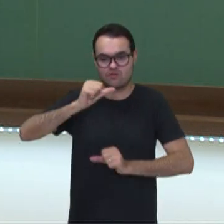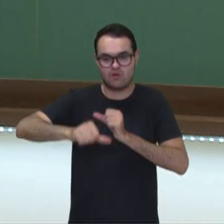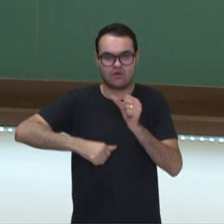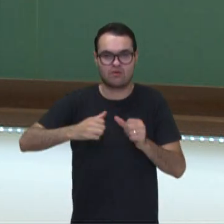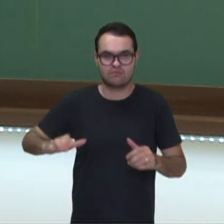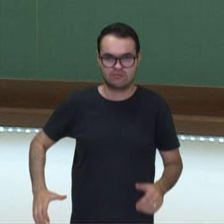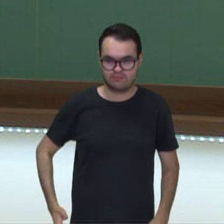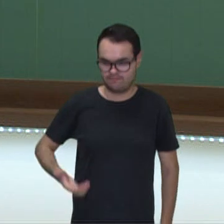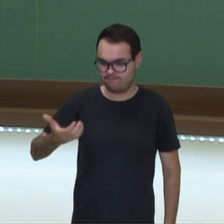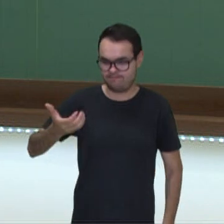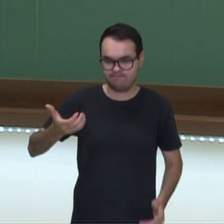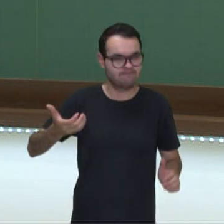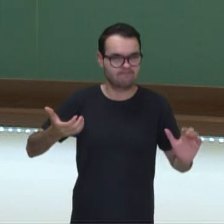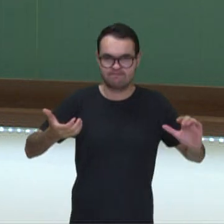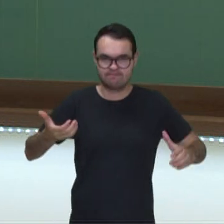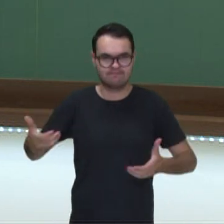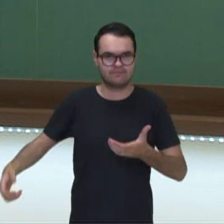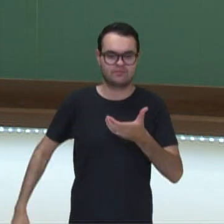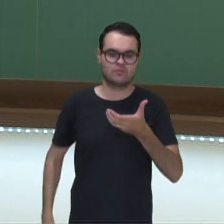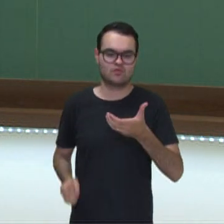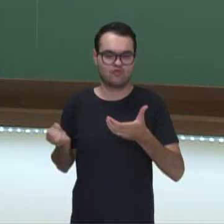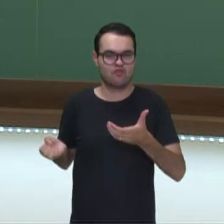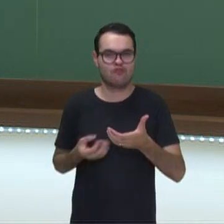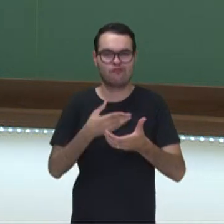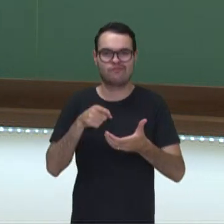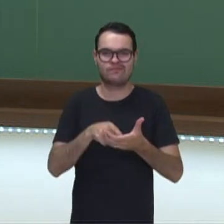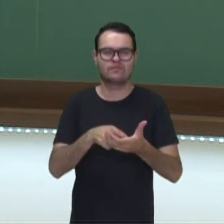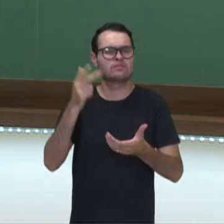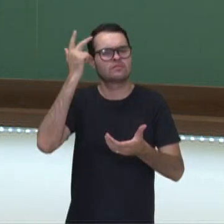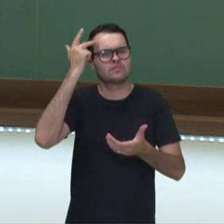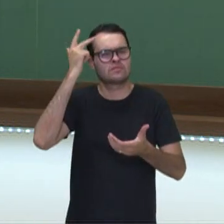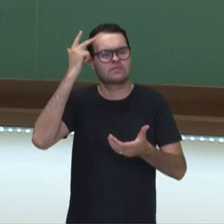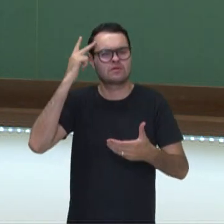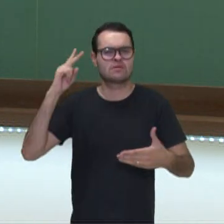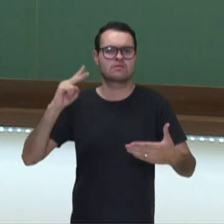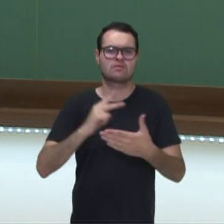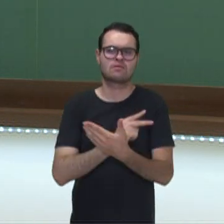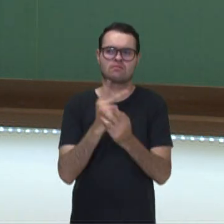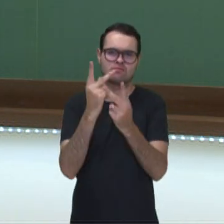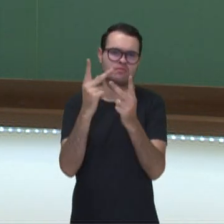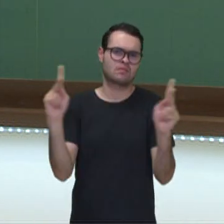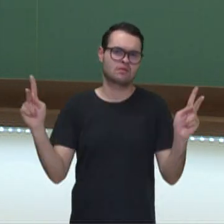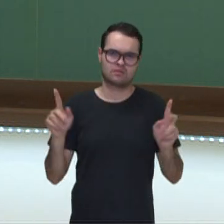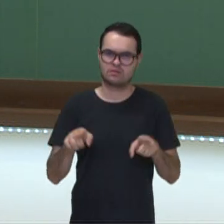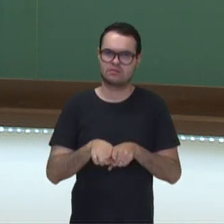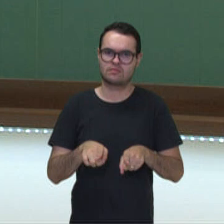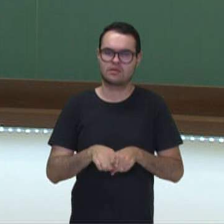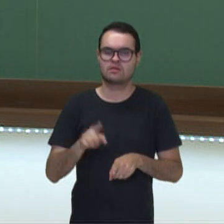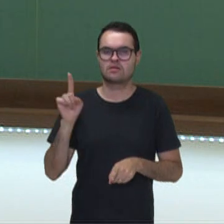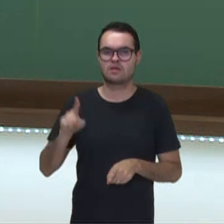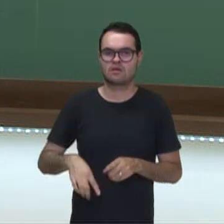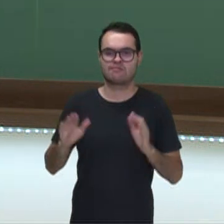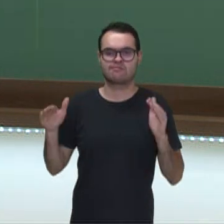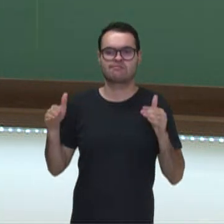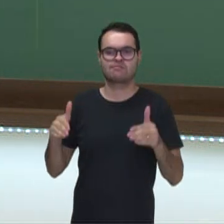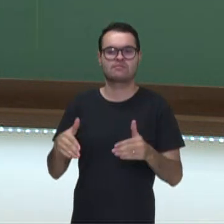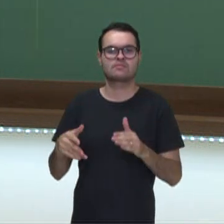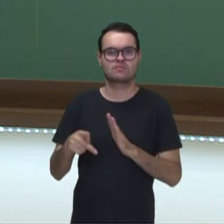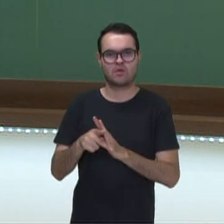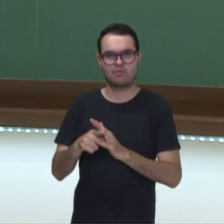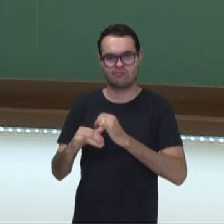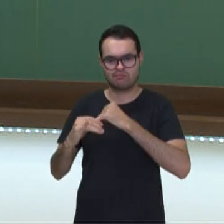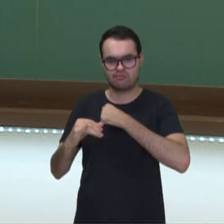Algo corriqueiro, não é algo extraordinário, é um fato comum, né? Essa é uma das abordagens da